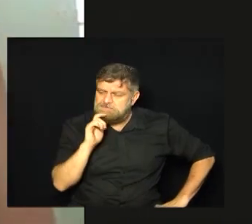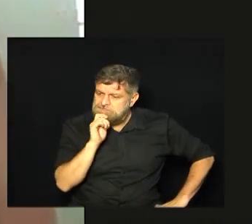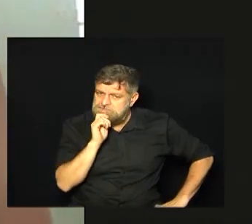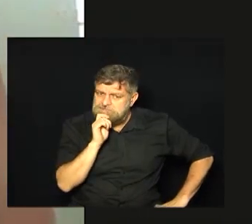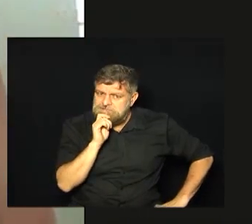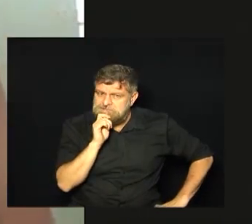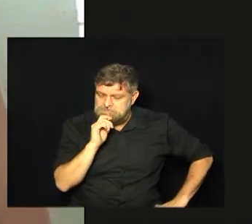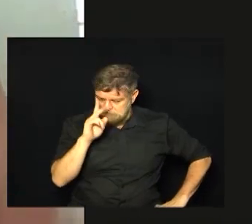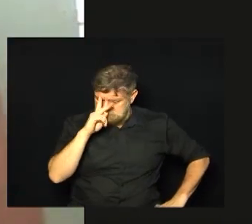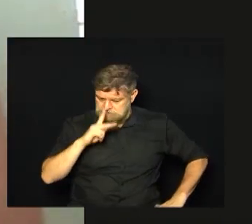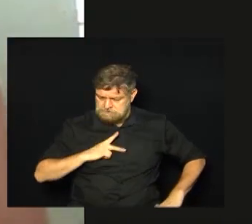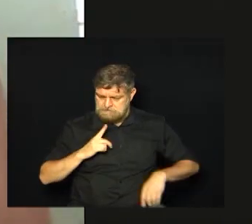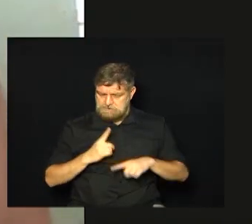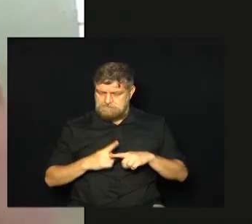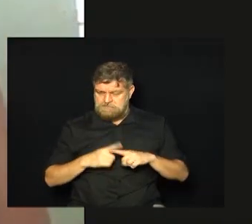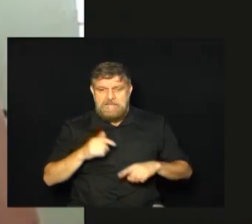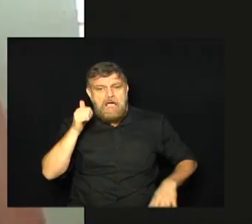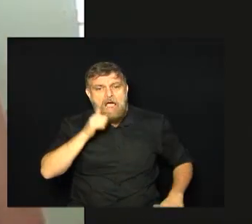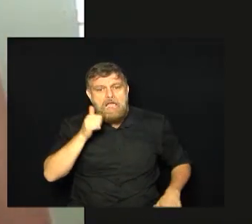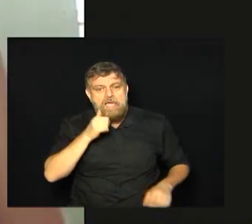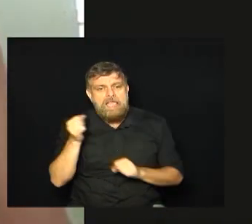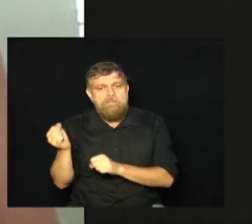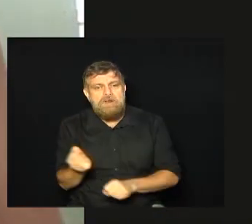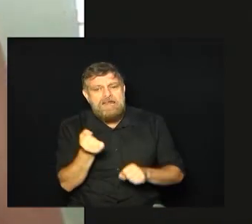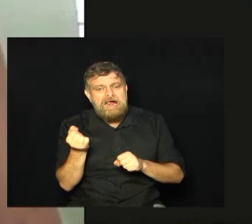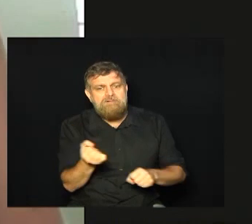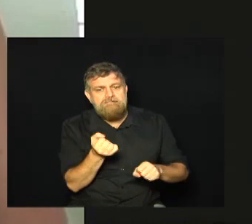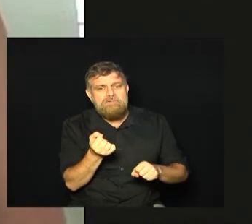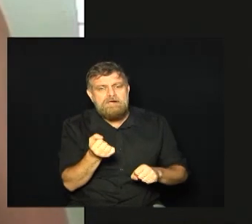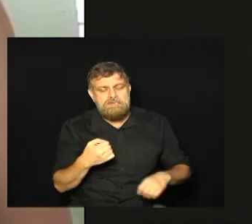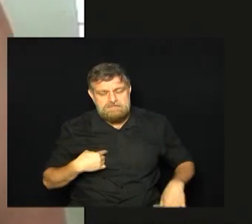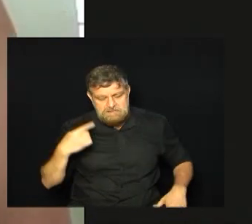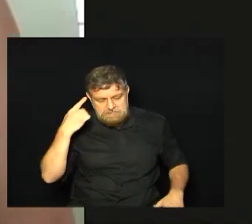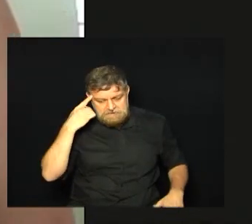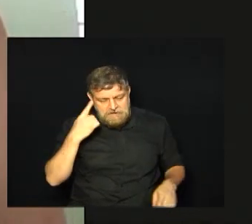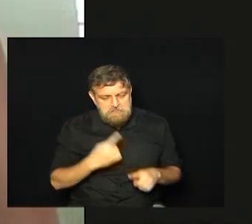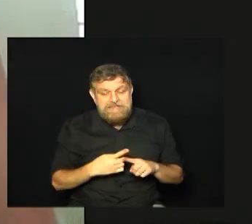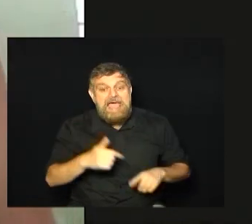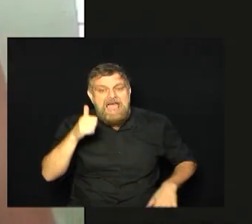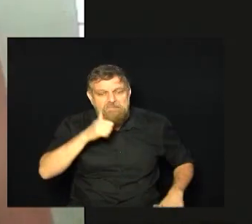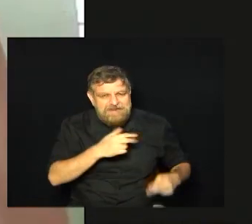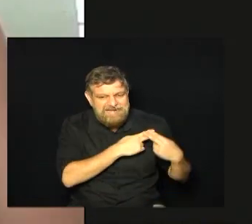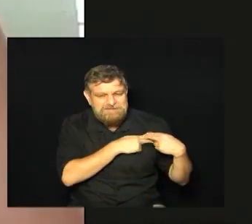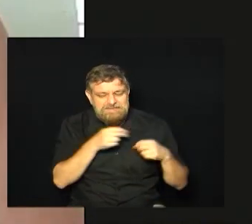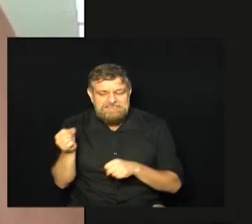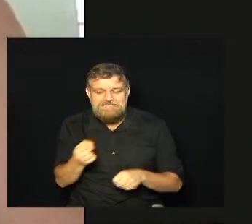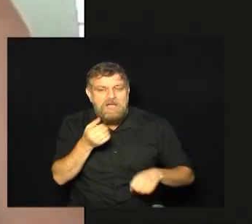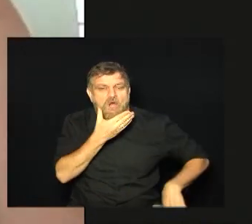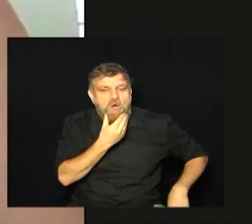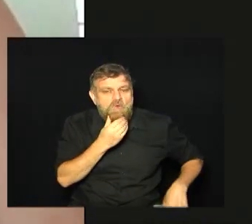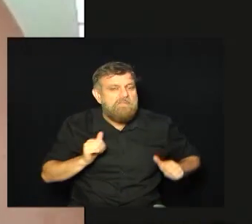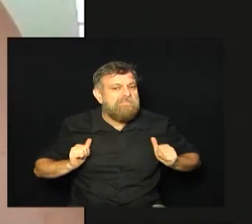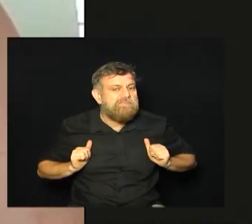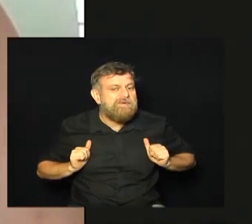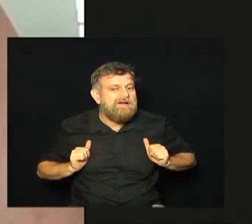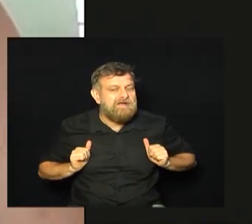me questionei, poxa, por que só a mulher? E a gente está tão acostumado a pensar assim, por que o homem não,